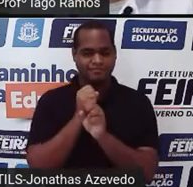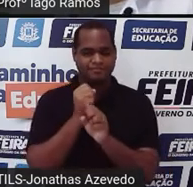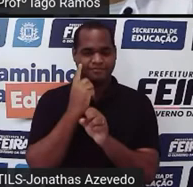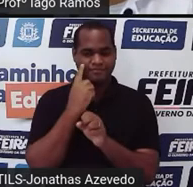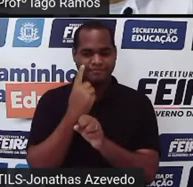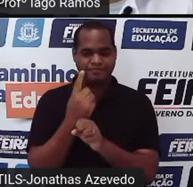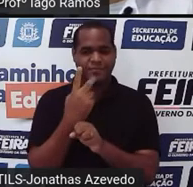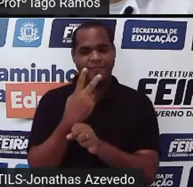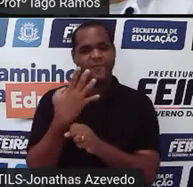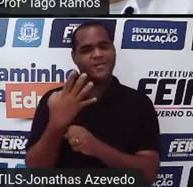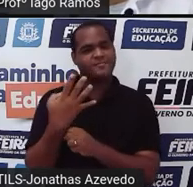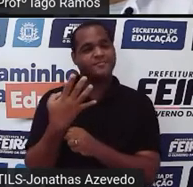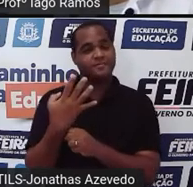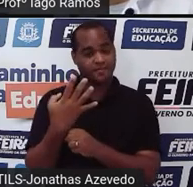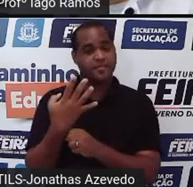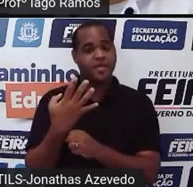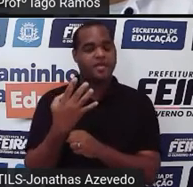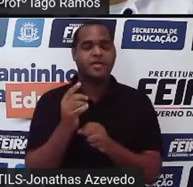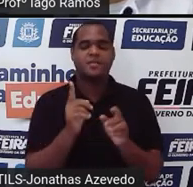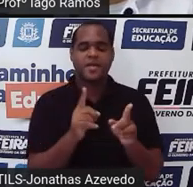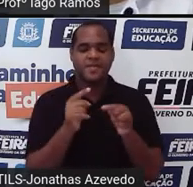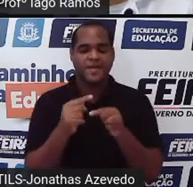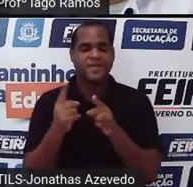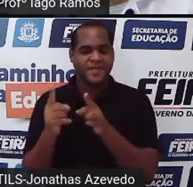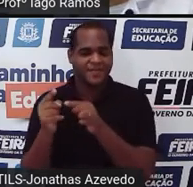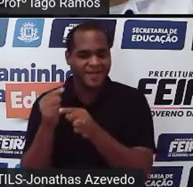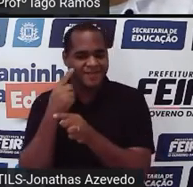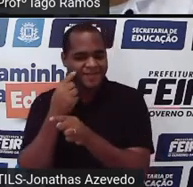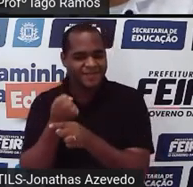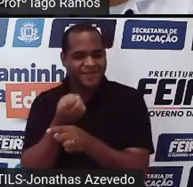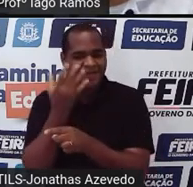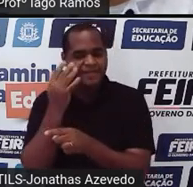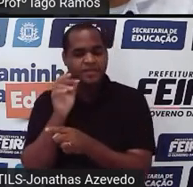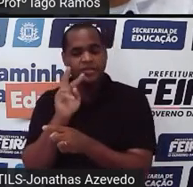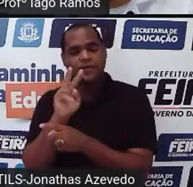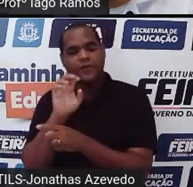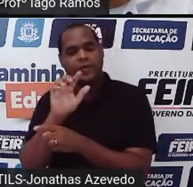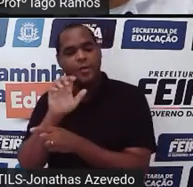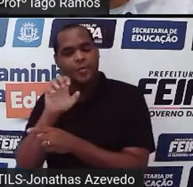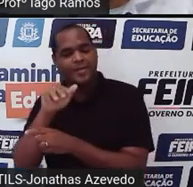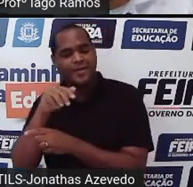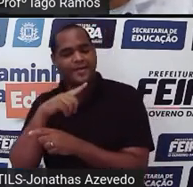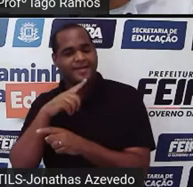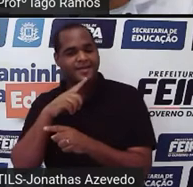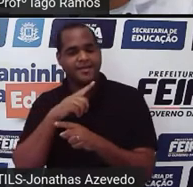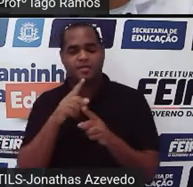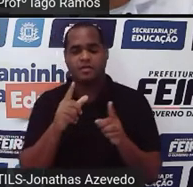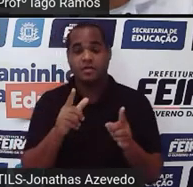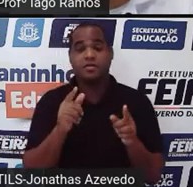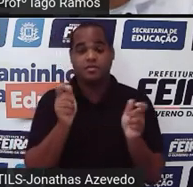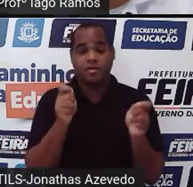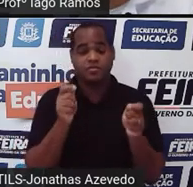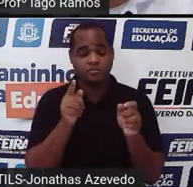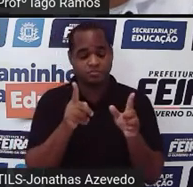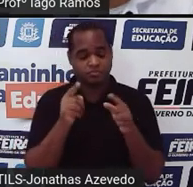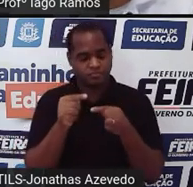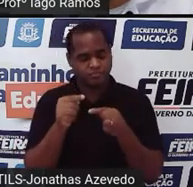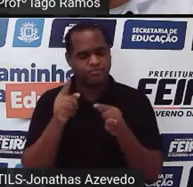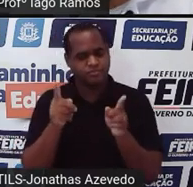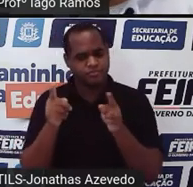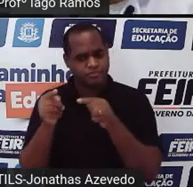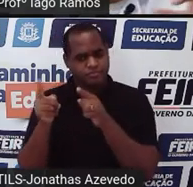medida que a gente tem né para o volume de um paralelepípedo só que esse paralelepípedo aqui